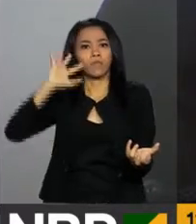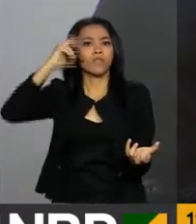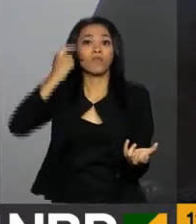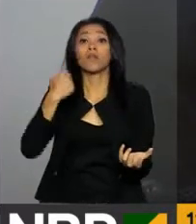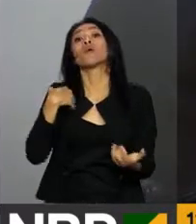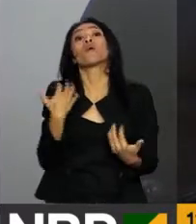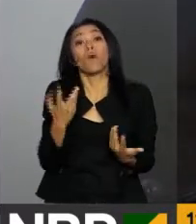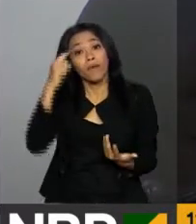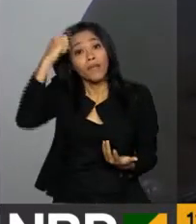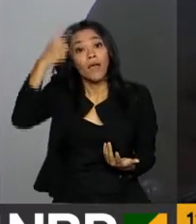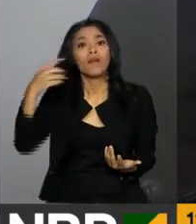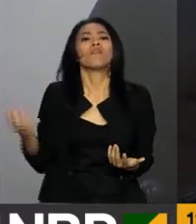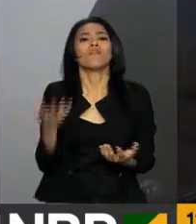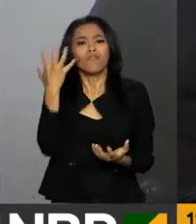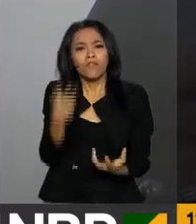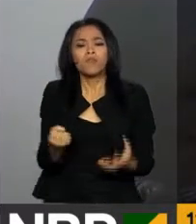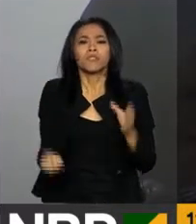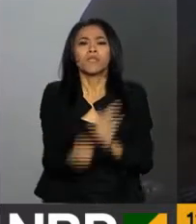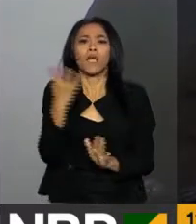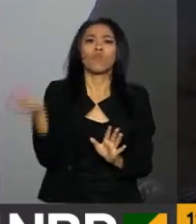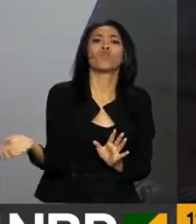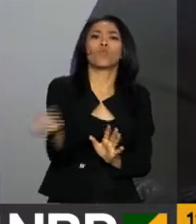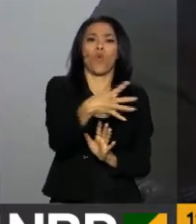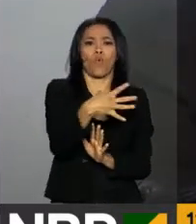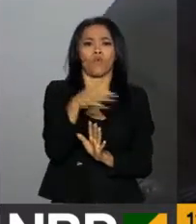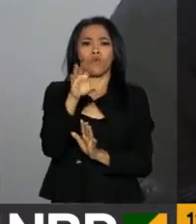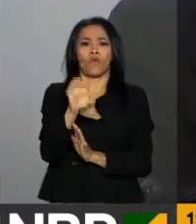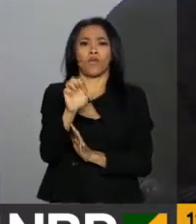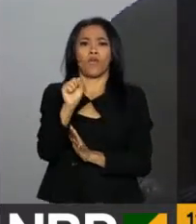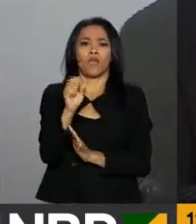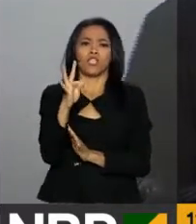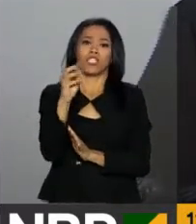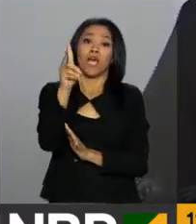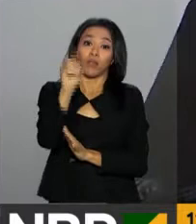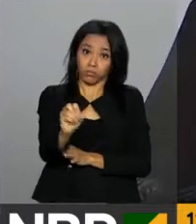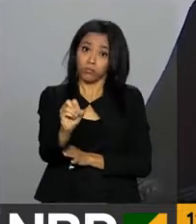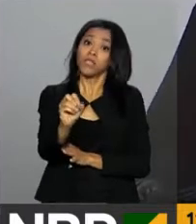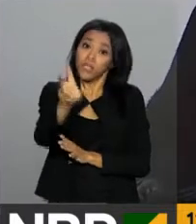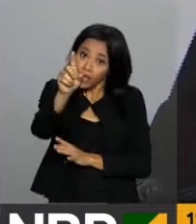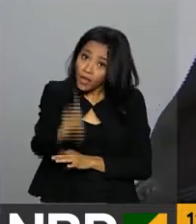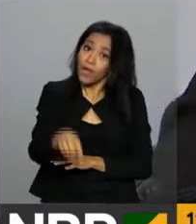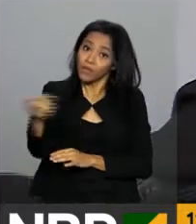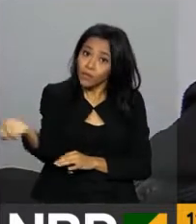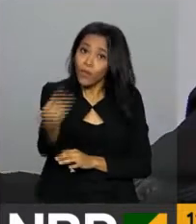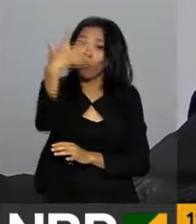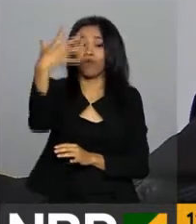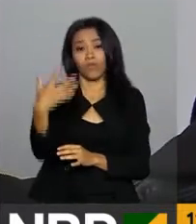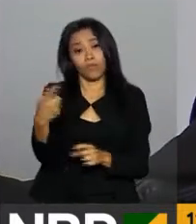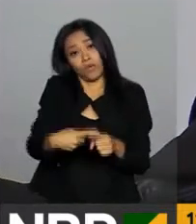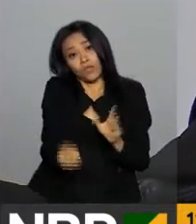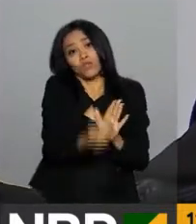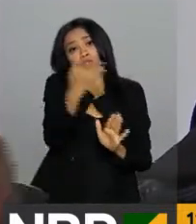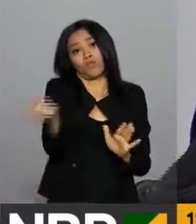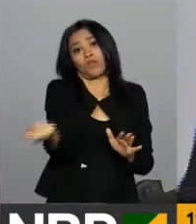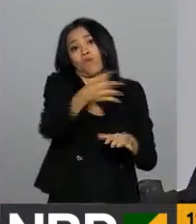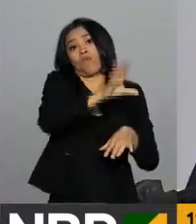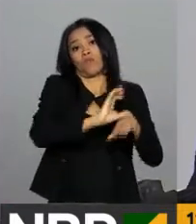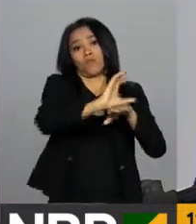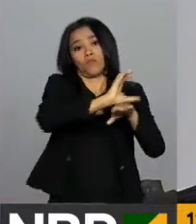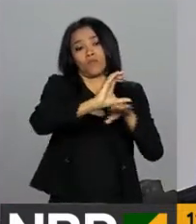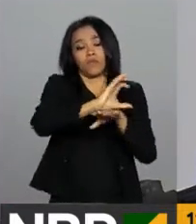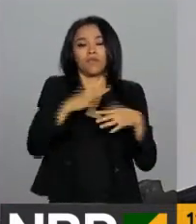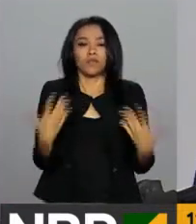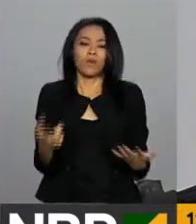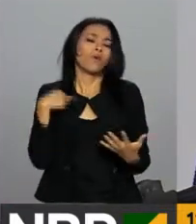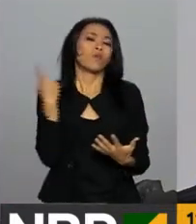idéia vamos criar um novo estado e quando digo vamos criar um novo estado um novo estado mesmo trecho de uma nova constituição nós